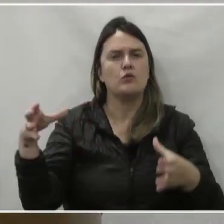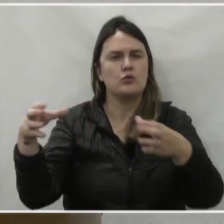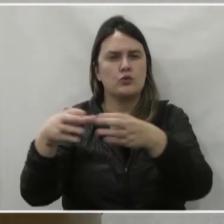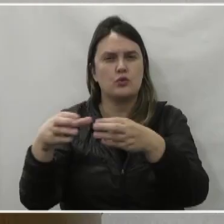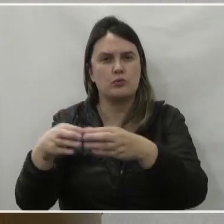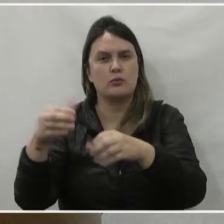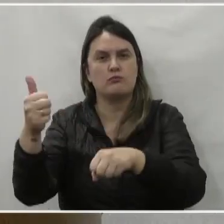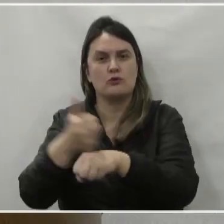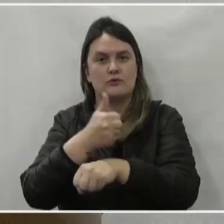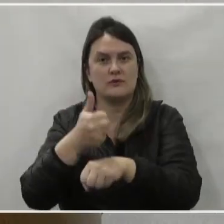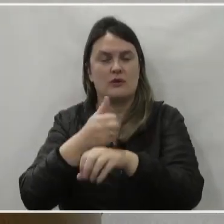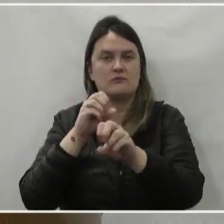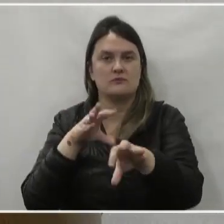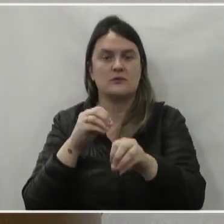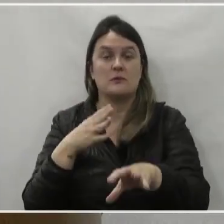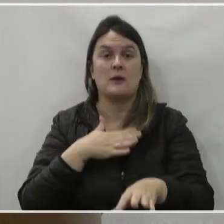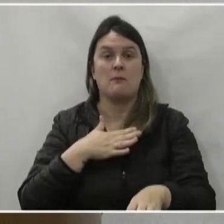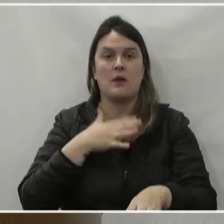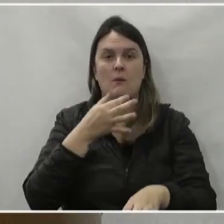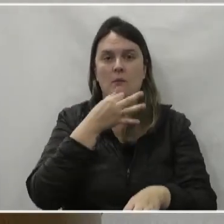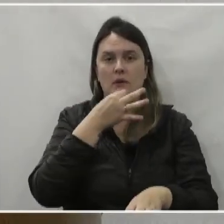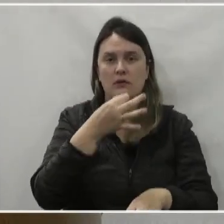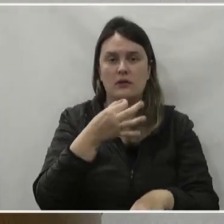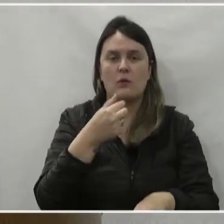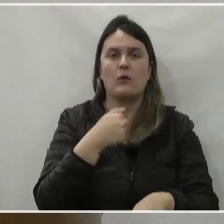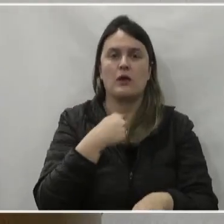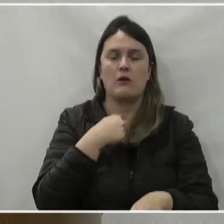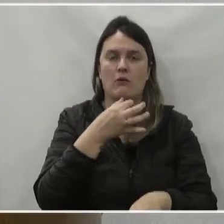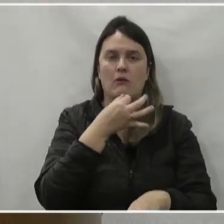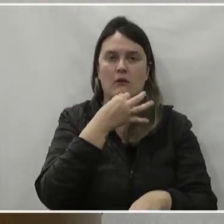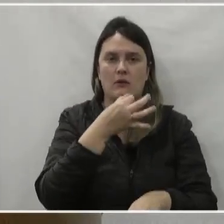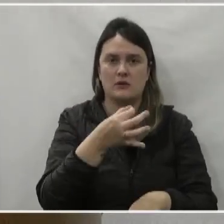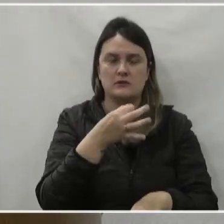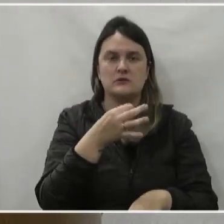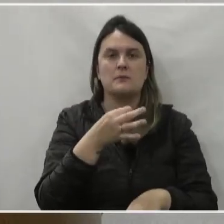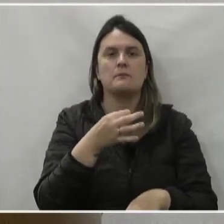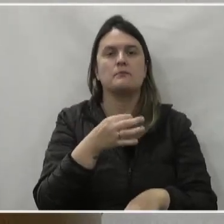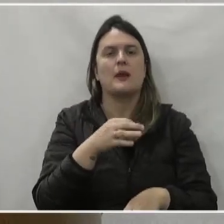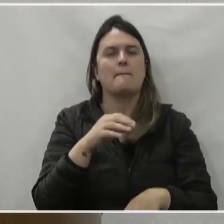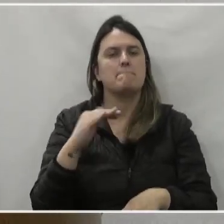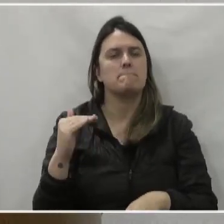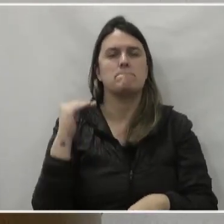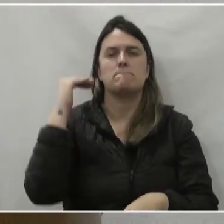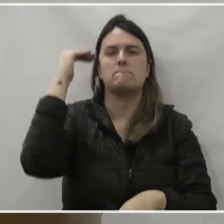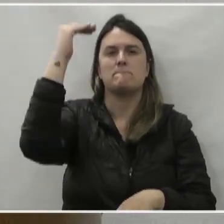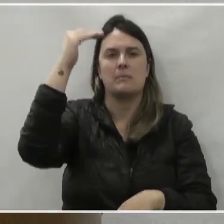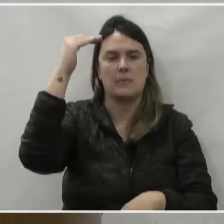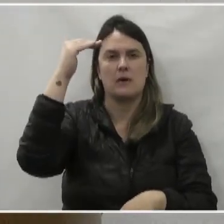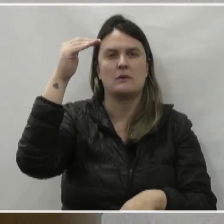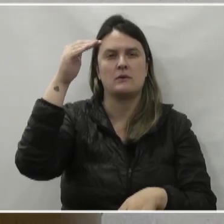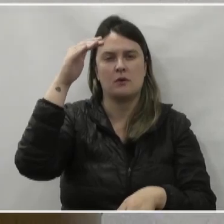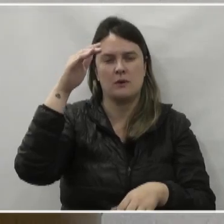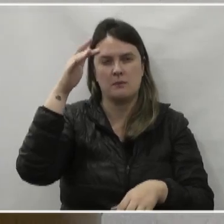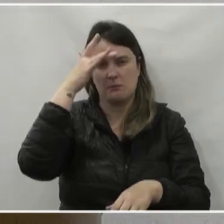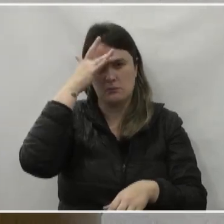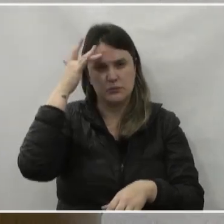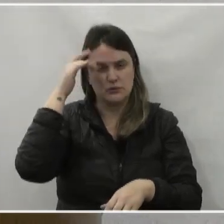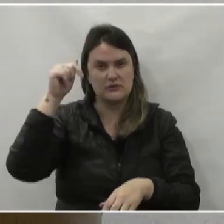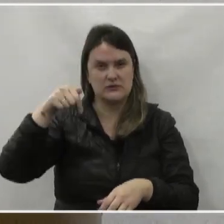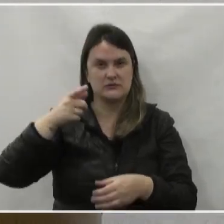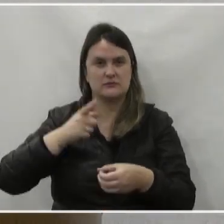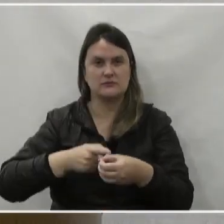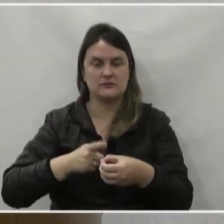aqueles que, na minha opinião, considero as maiores autoridades desse município.